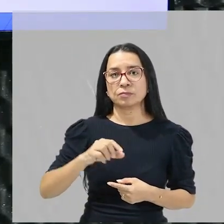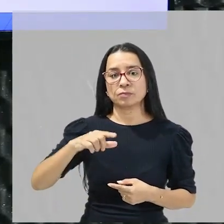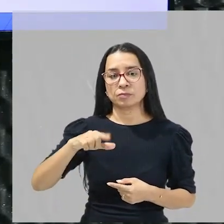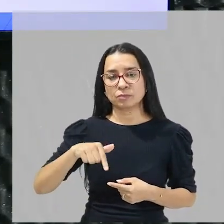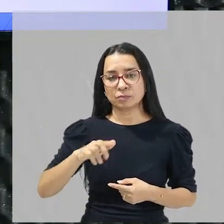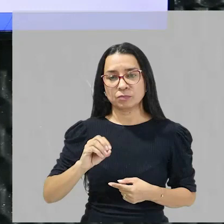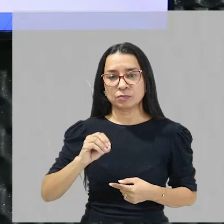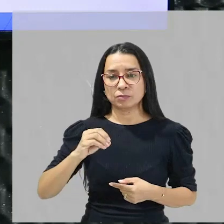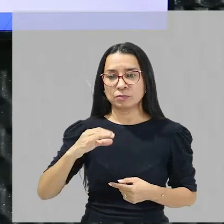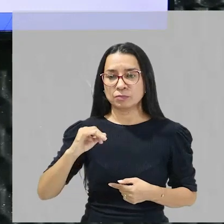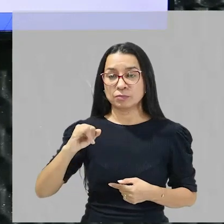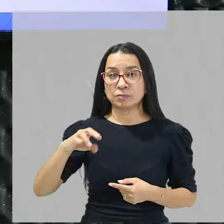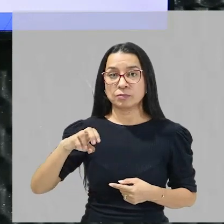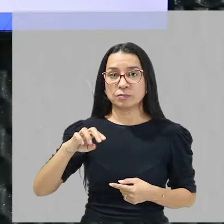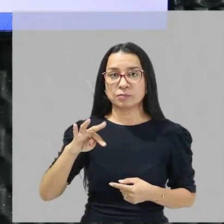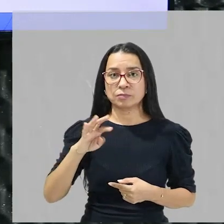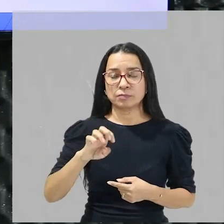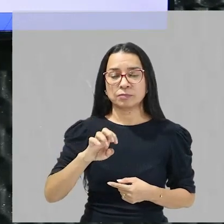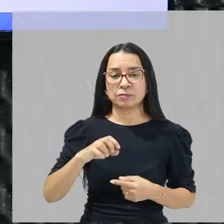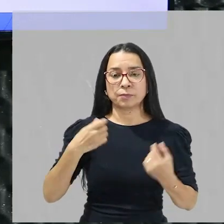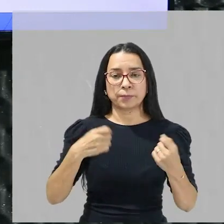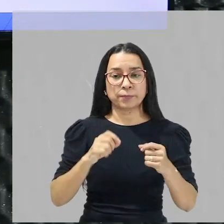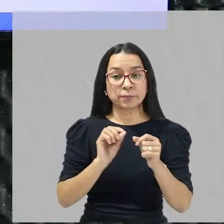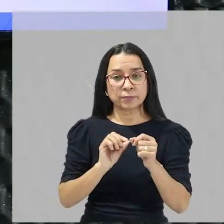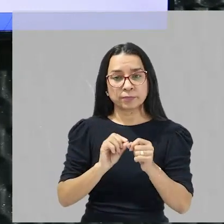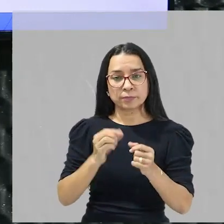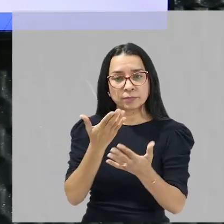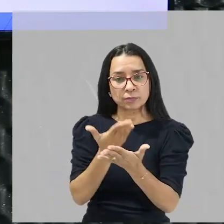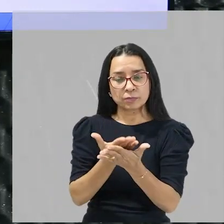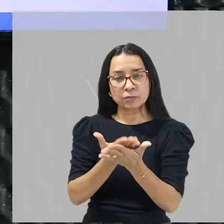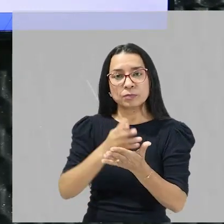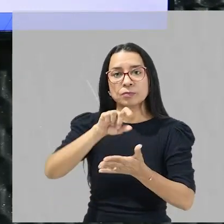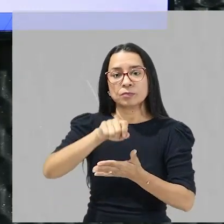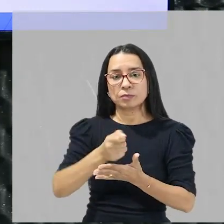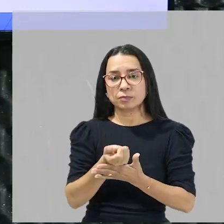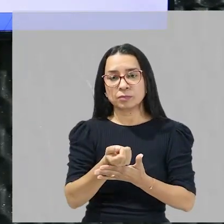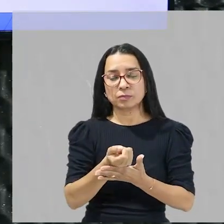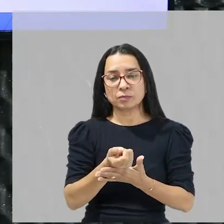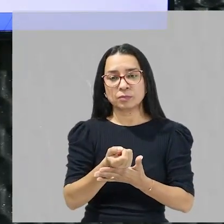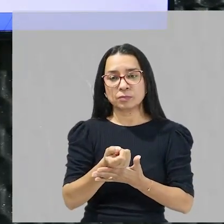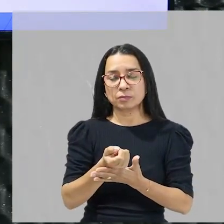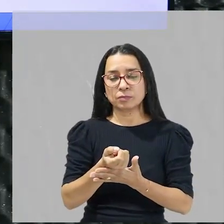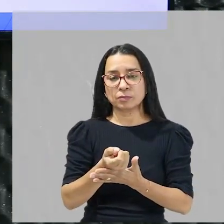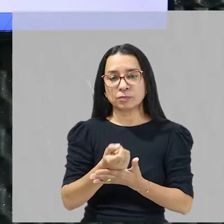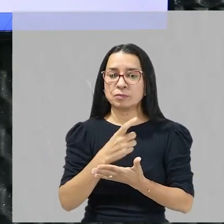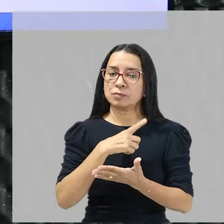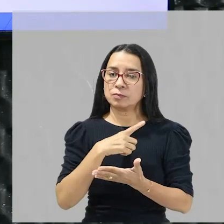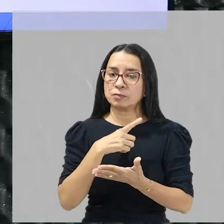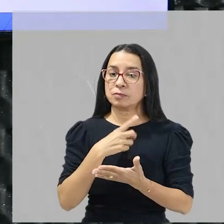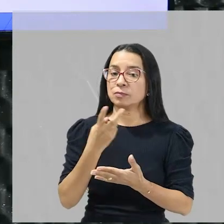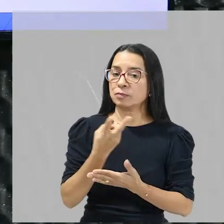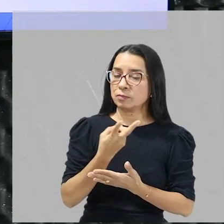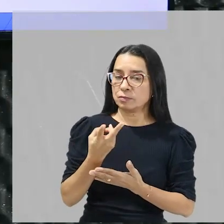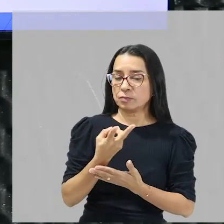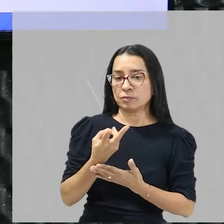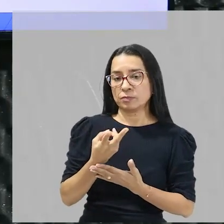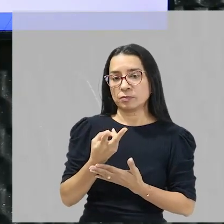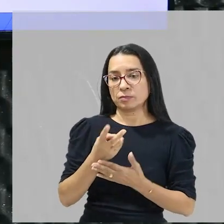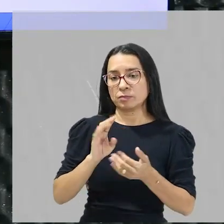caso aqui, ó, eu preciso fazer o estudo do sinal envolvendo as duas que